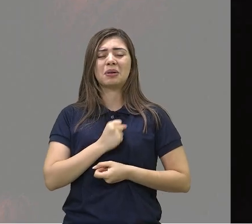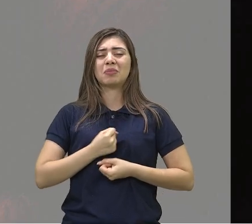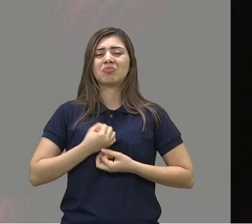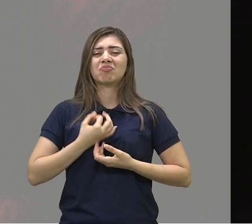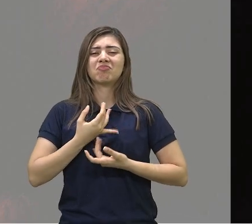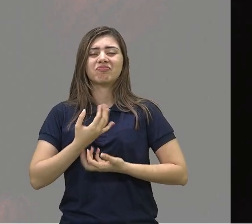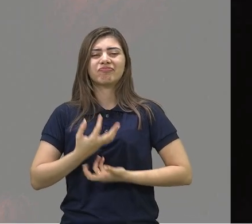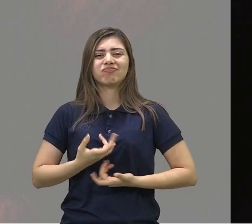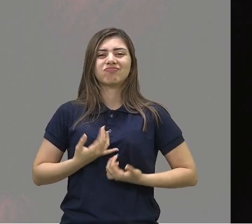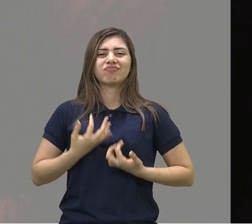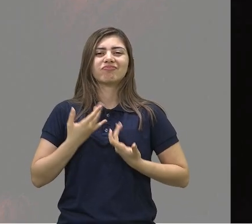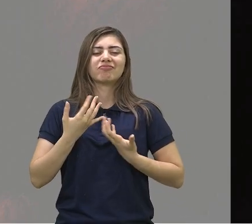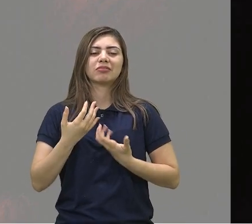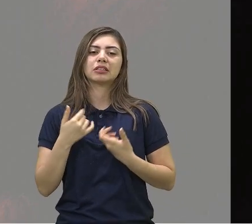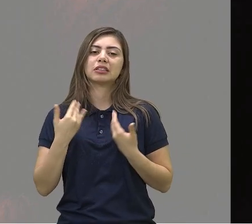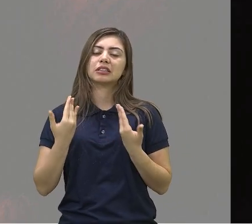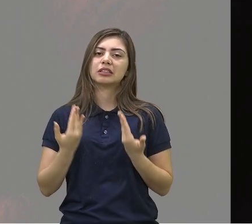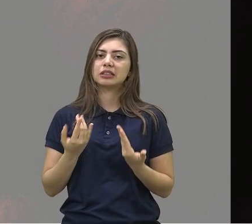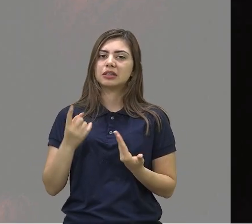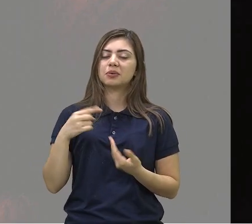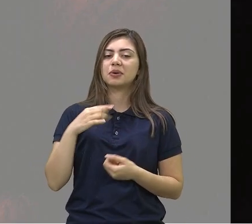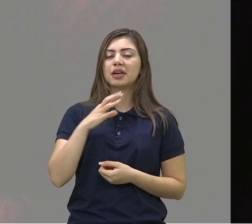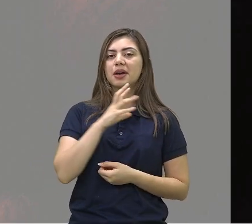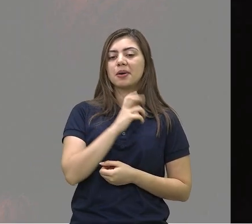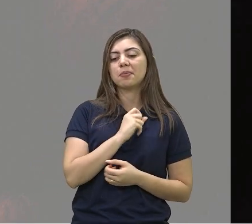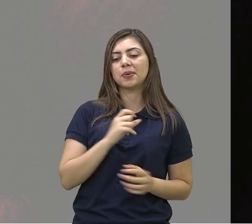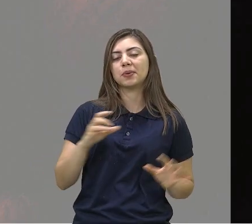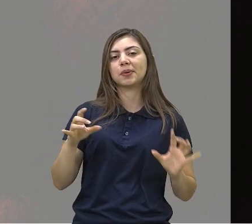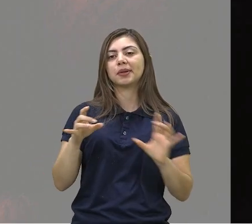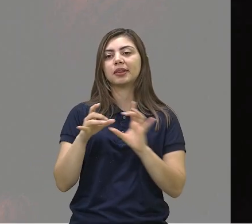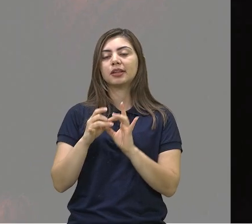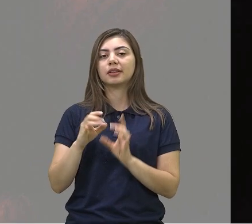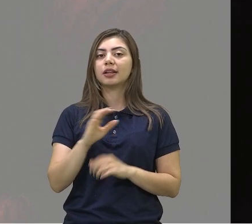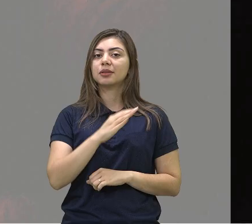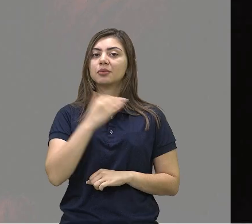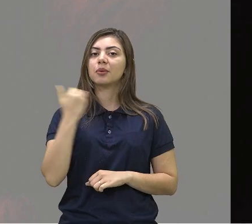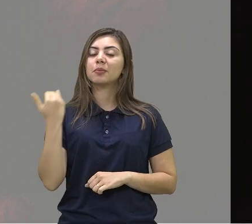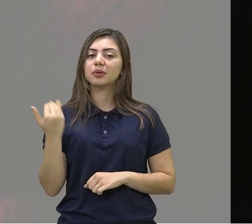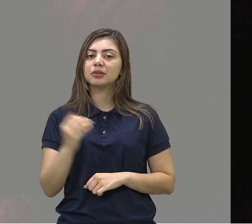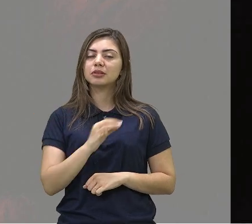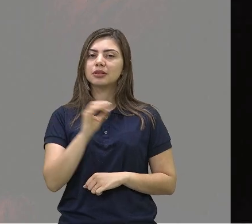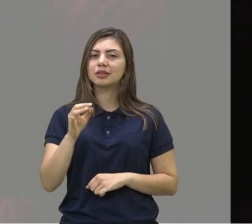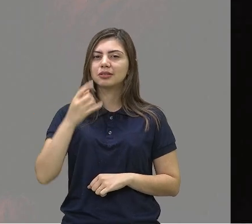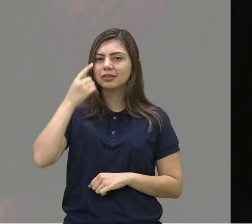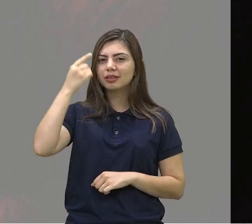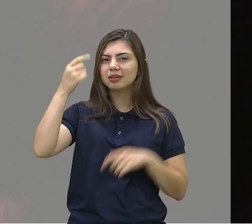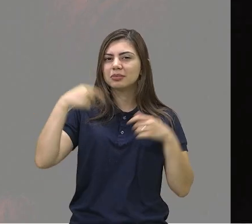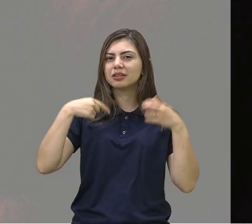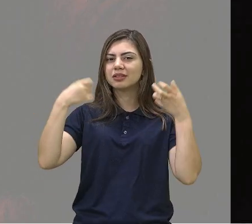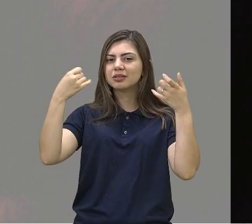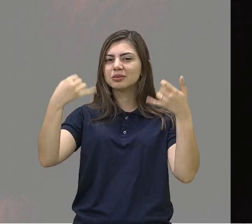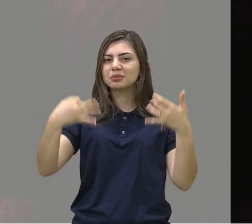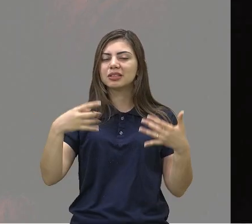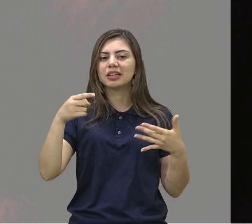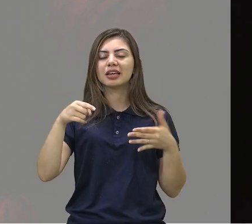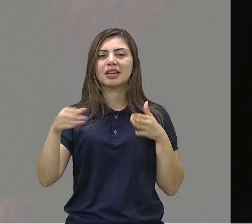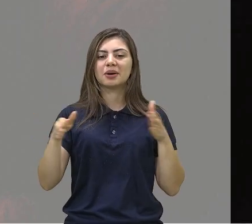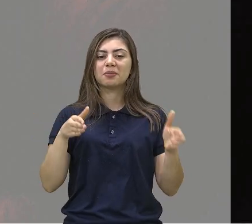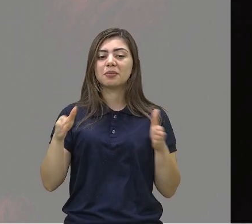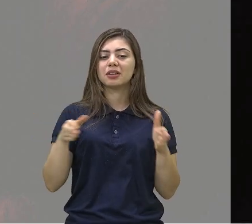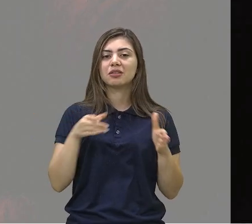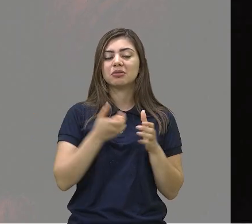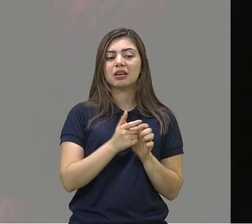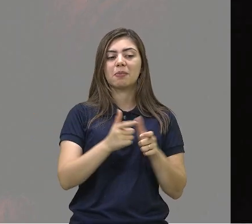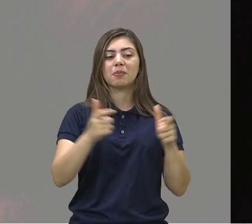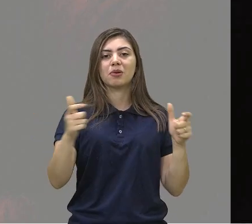ele vai ter essa idealização do amor e da morte, esse culto pela morte, tá bom? E como eu expliquei para vocês, é um período onde muitos